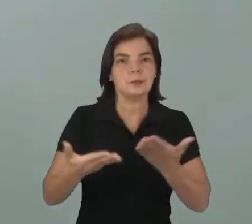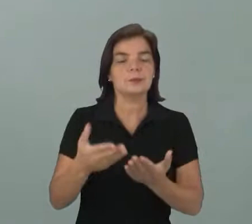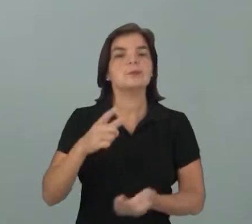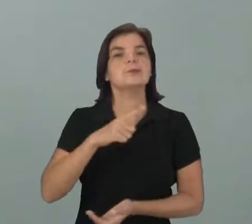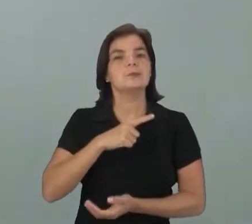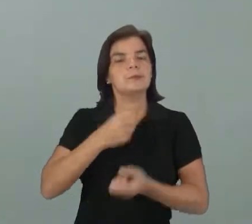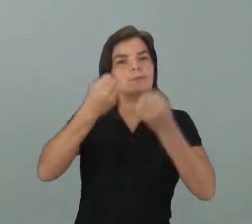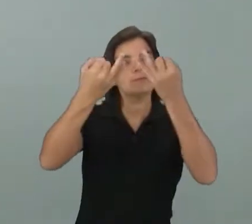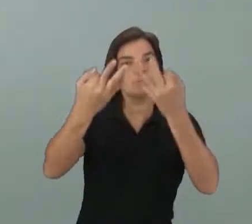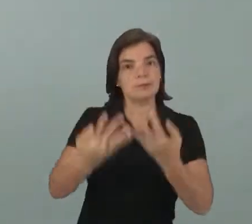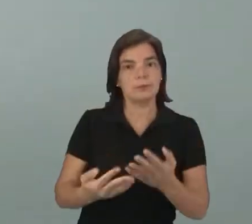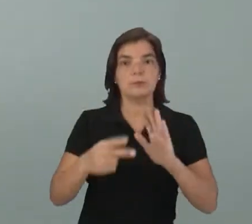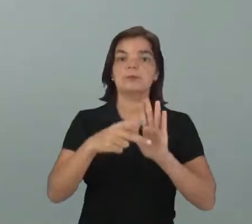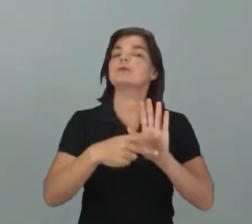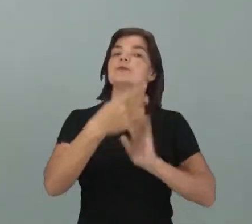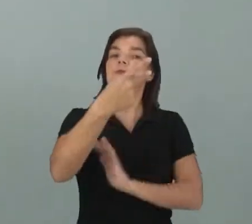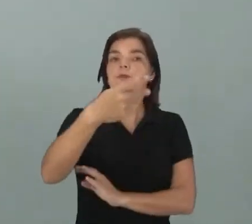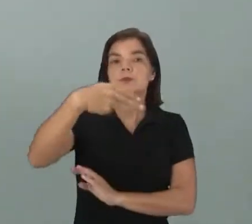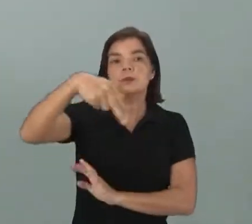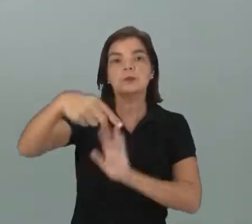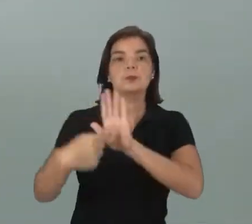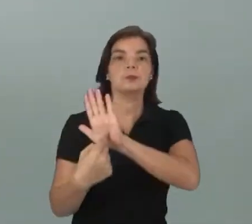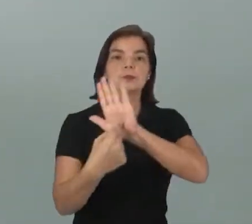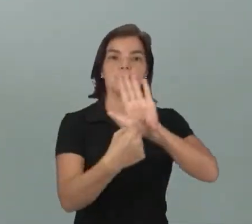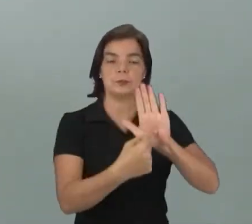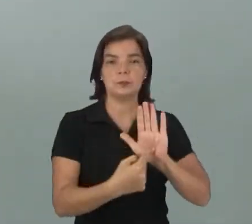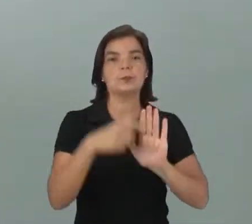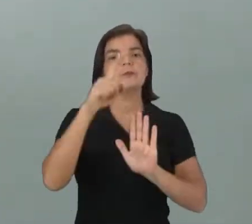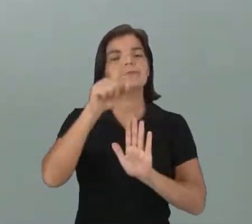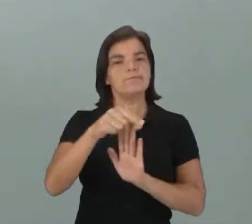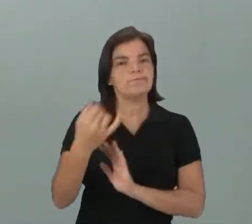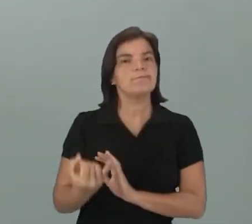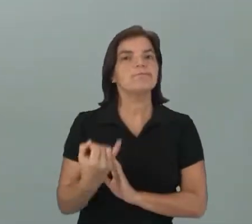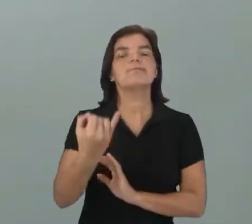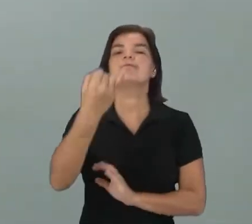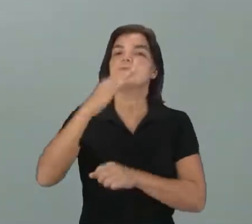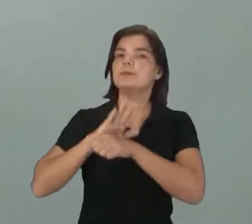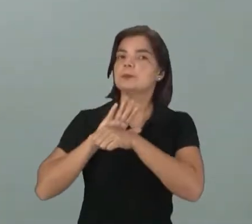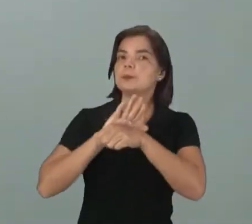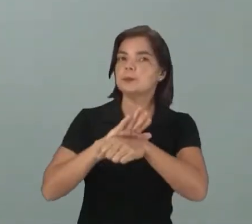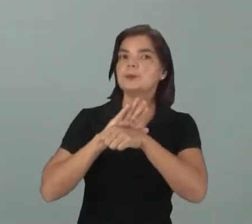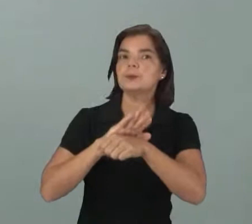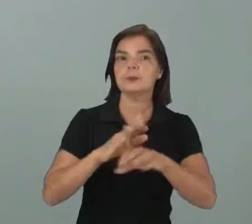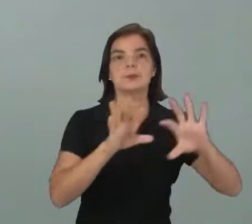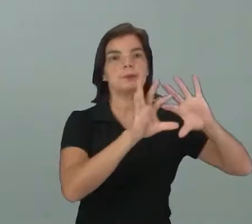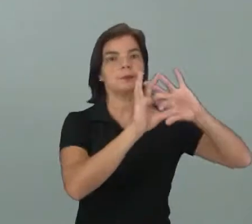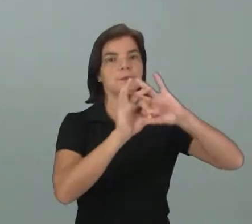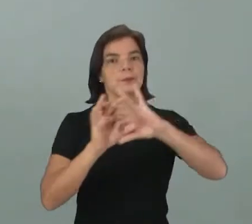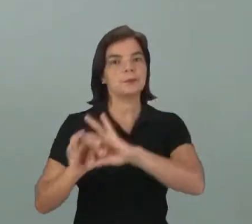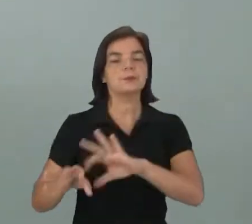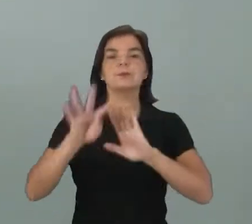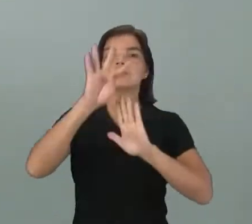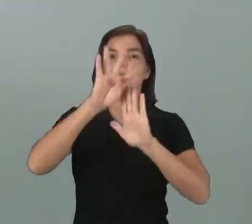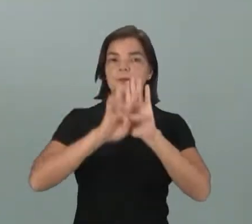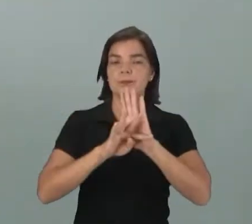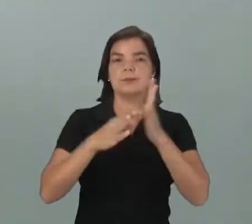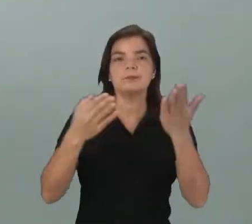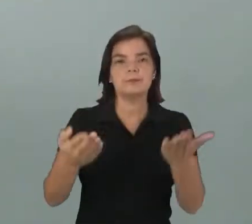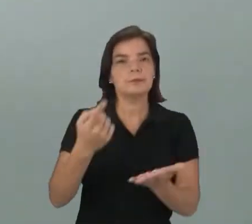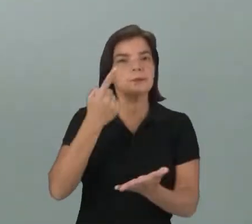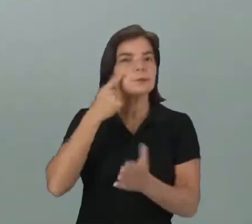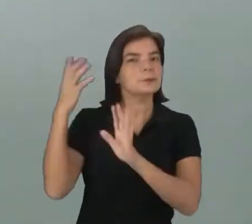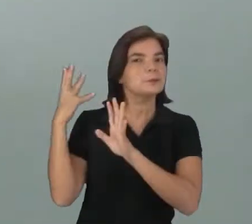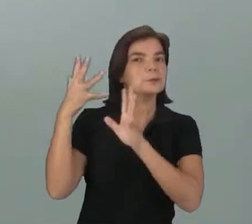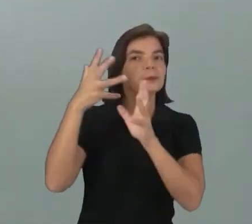nós iremos falar sobre os pronomes demonstrativos, que é um dos mecanismos que contribuem para a coesão textual. Vamos